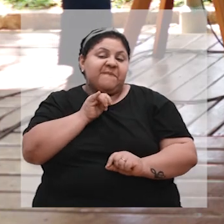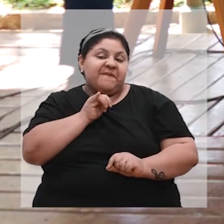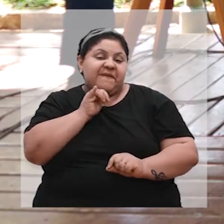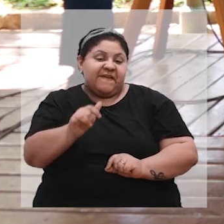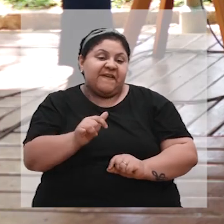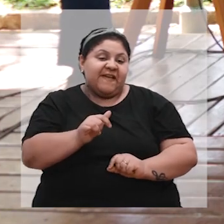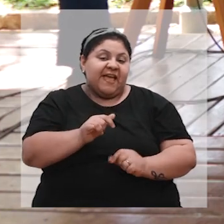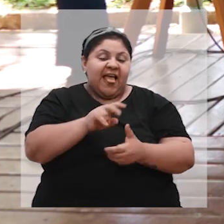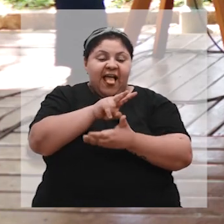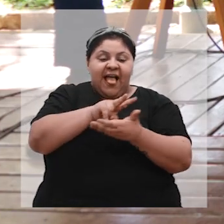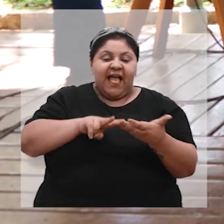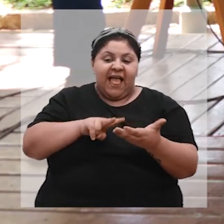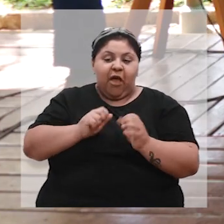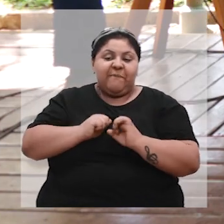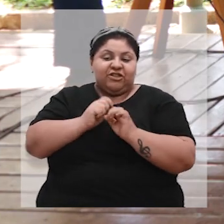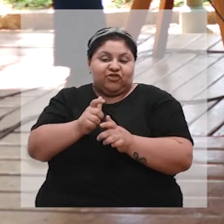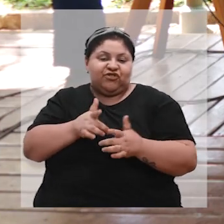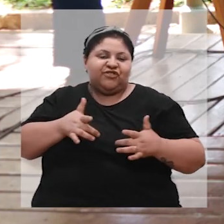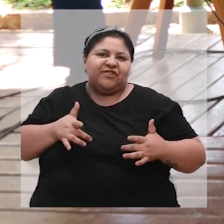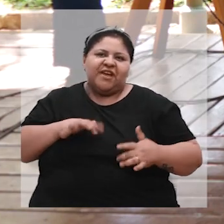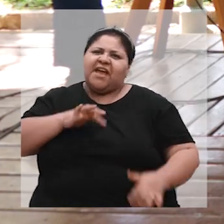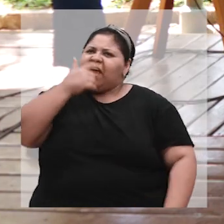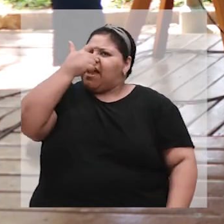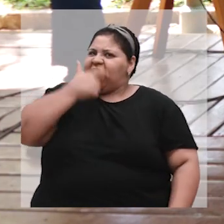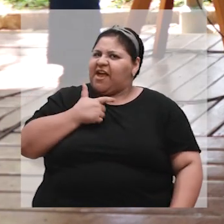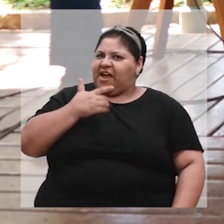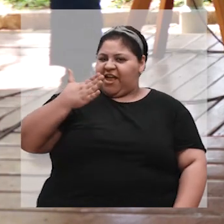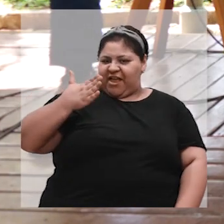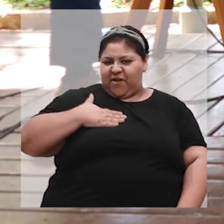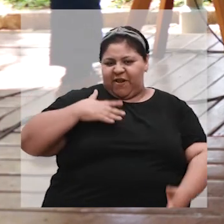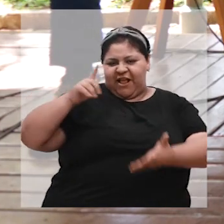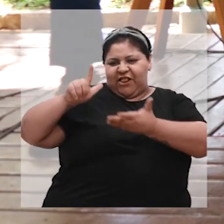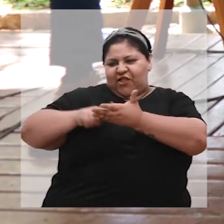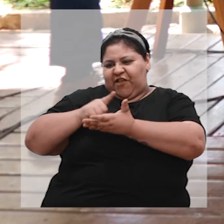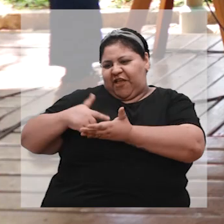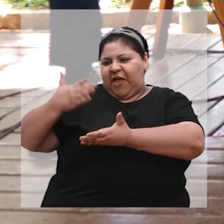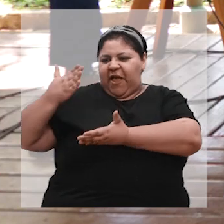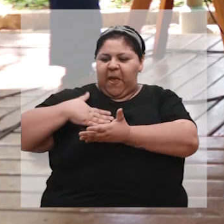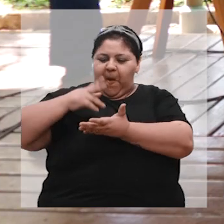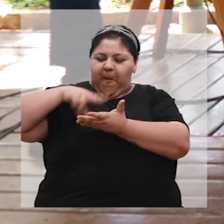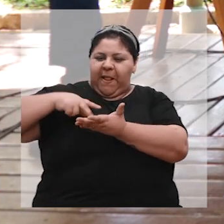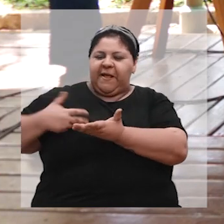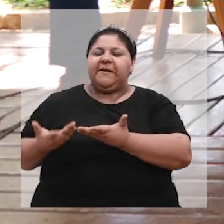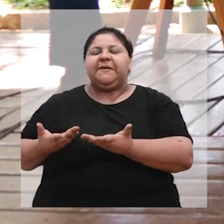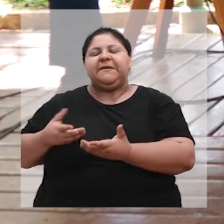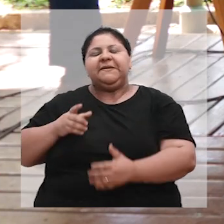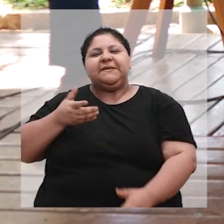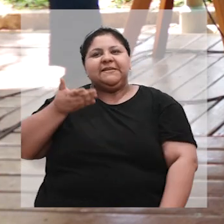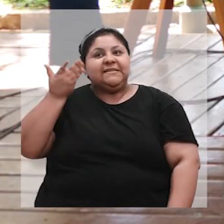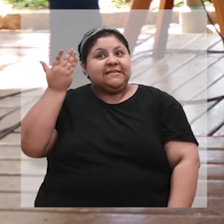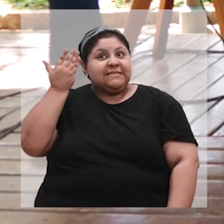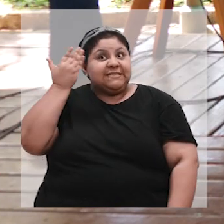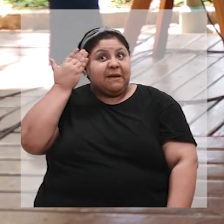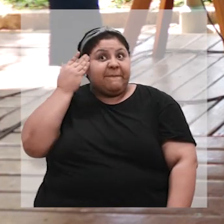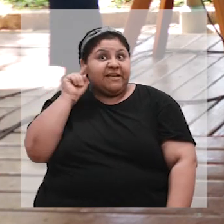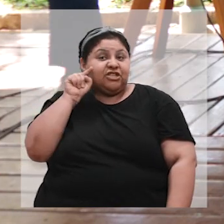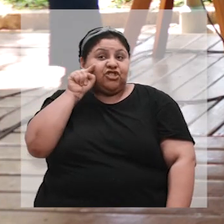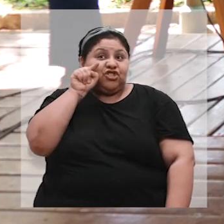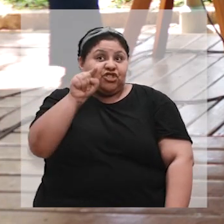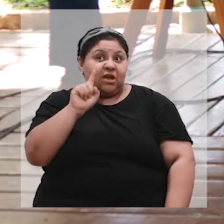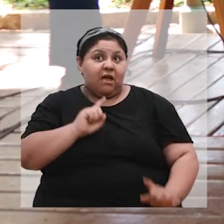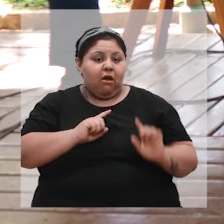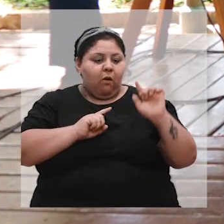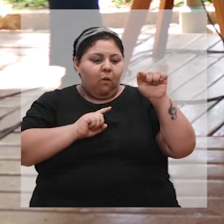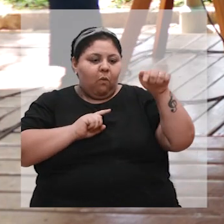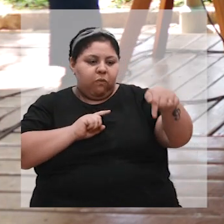leitura é um ato solitário. Eu já acho que é eu e o leitor, é eu e o livro. Quero saber de ti como bibliotecária, assim,